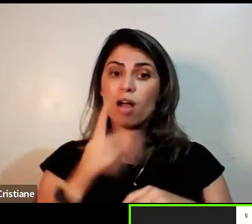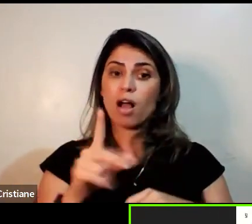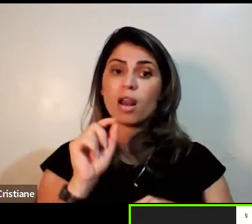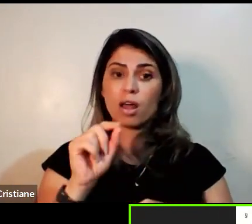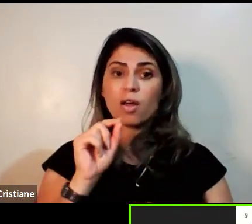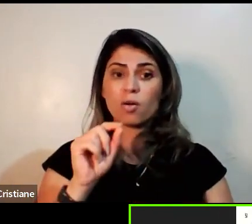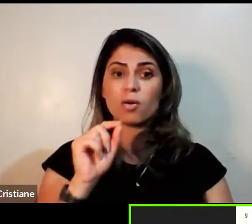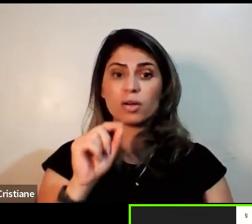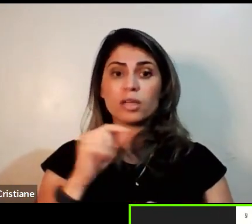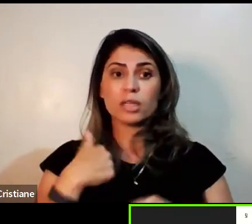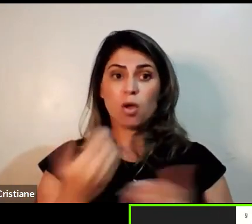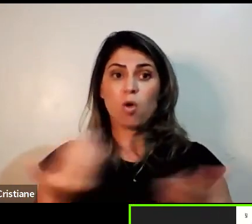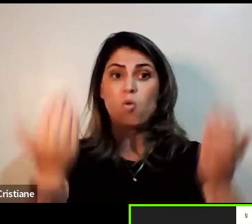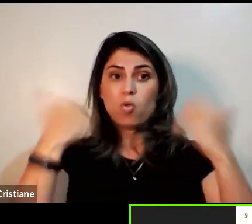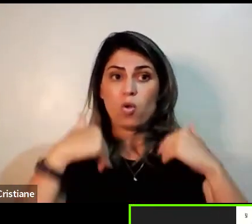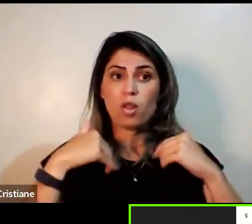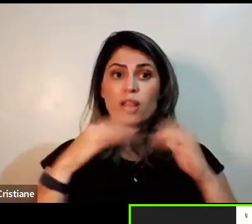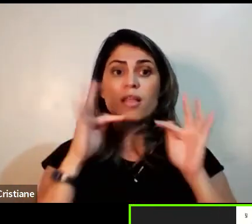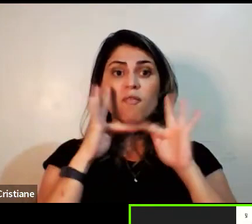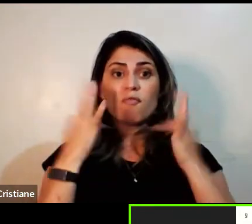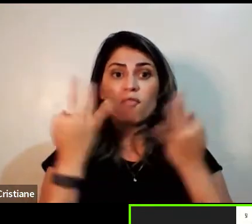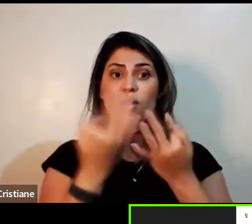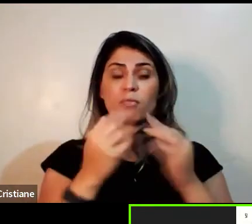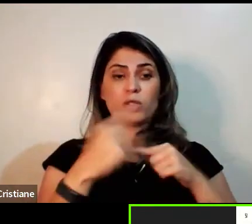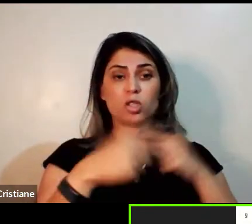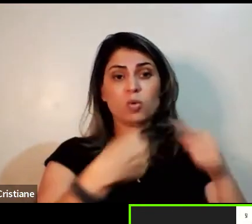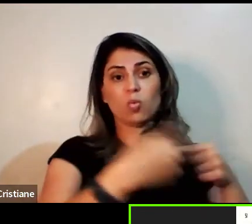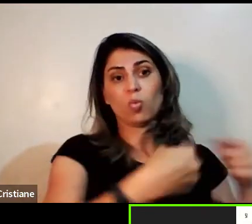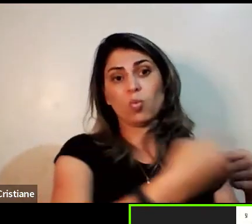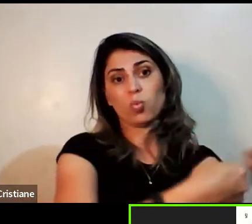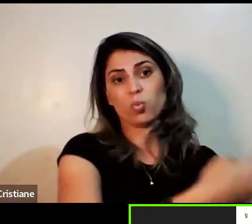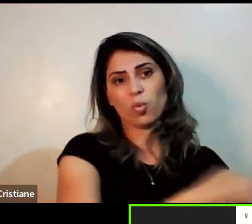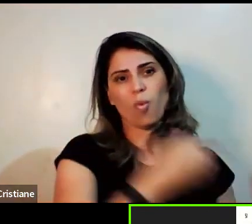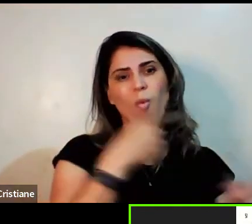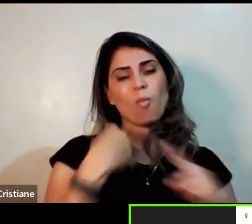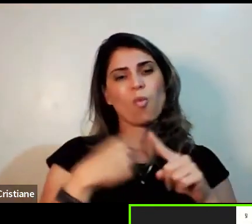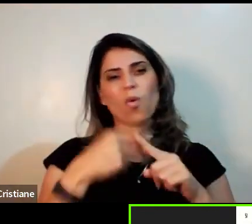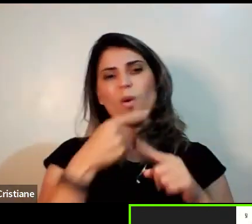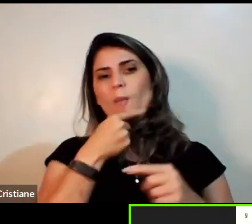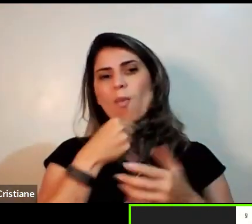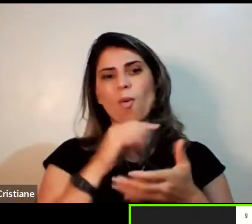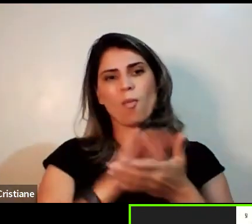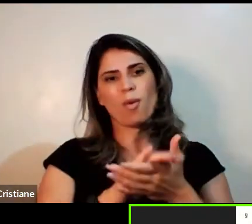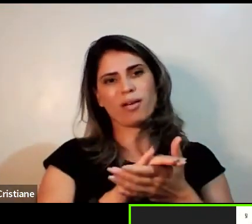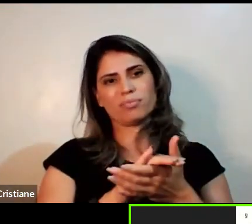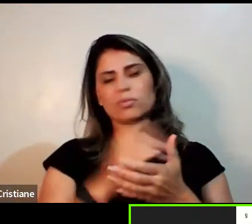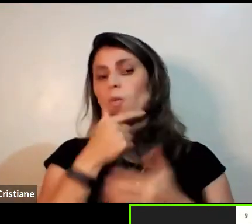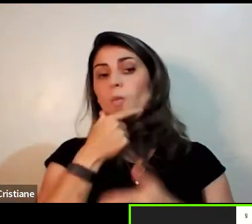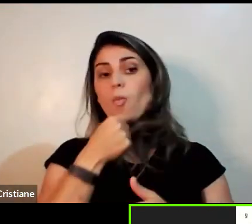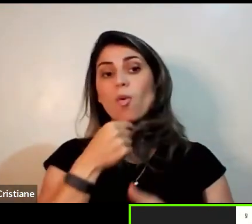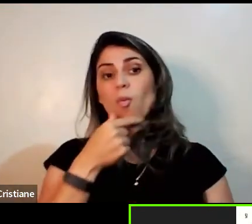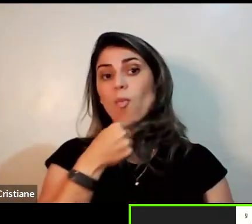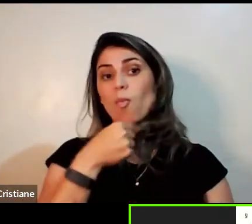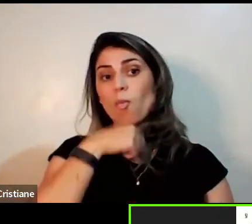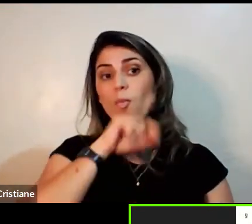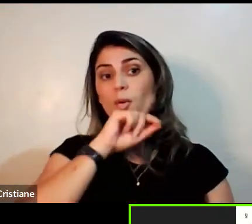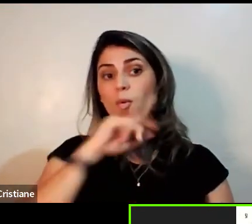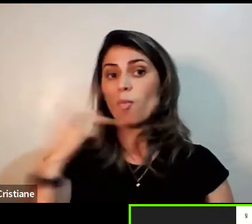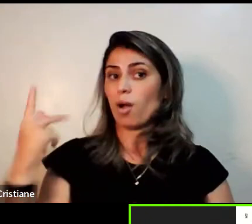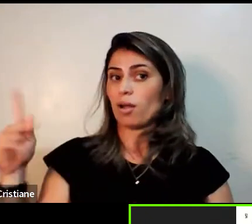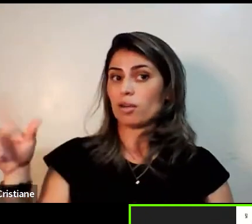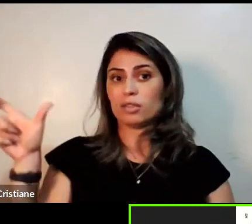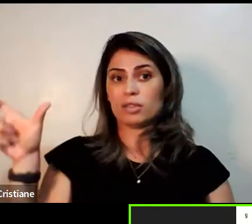pai, né? E o meu pai, como ele sofreu muito, ele nasceu já com o lado direito,